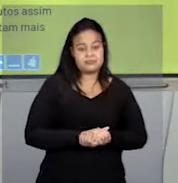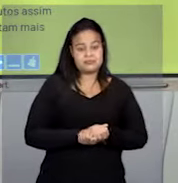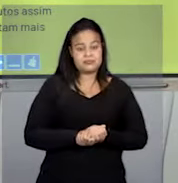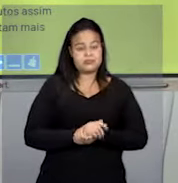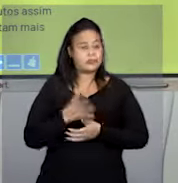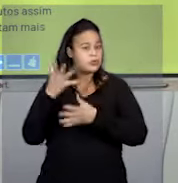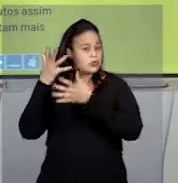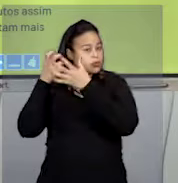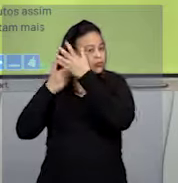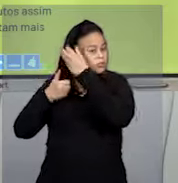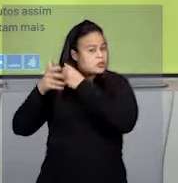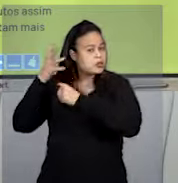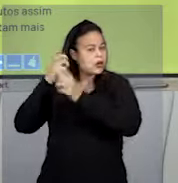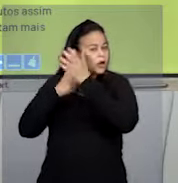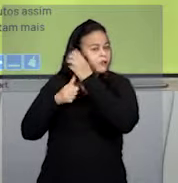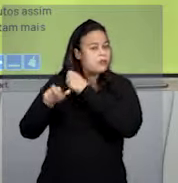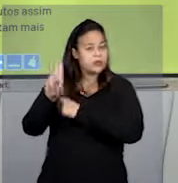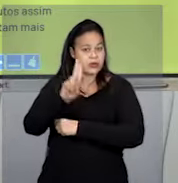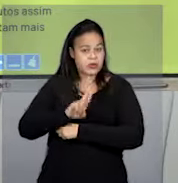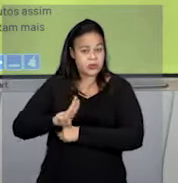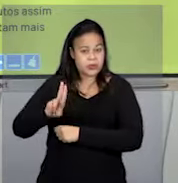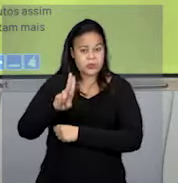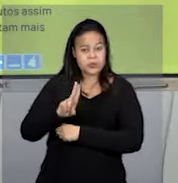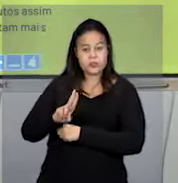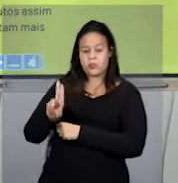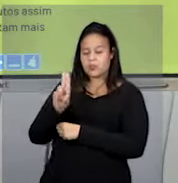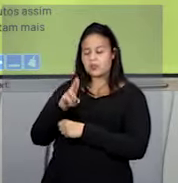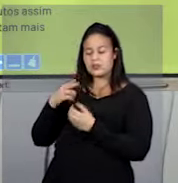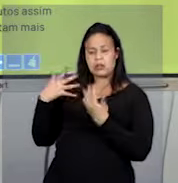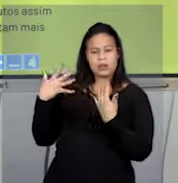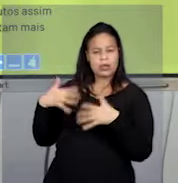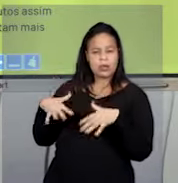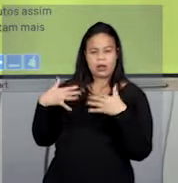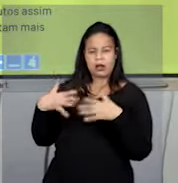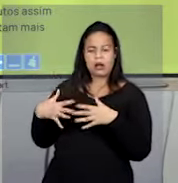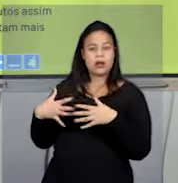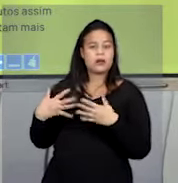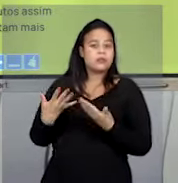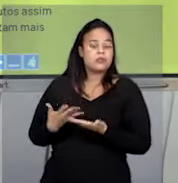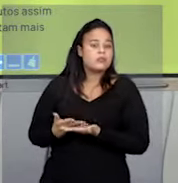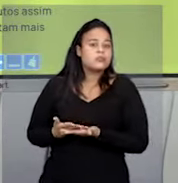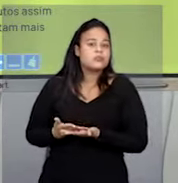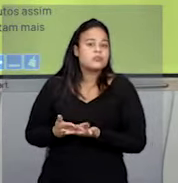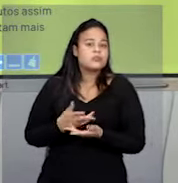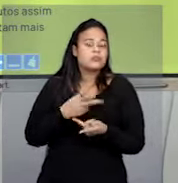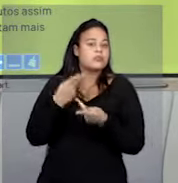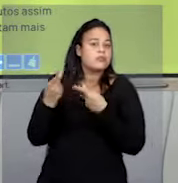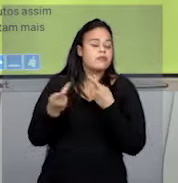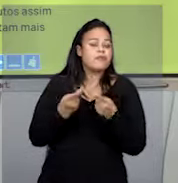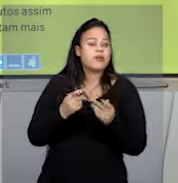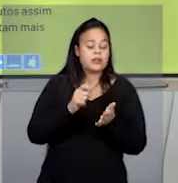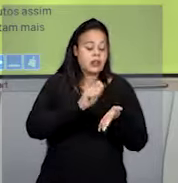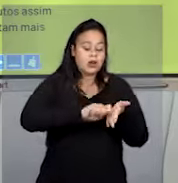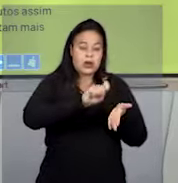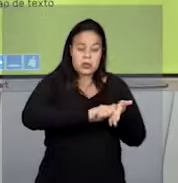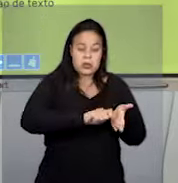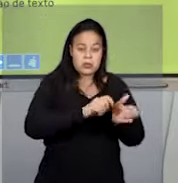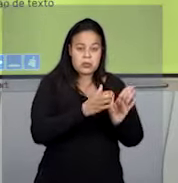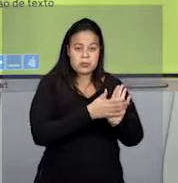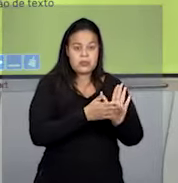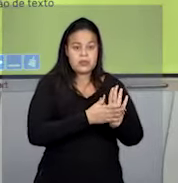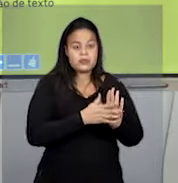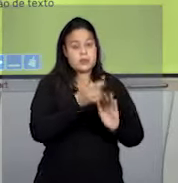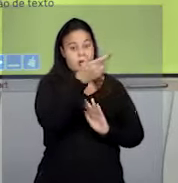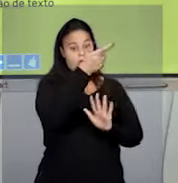que você usa, e não é caro por isso, não está cobrando de você no PET, mas as outras que eu